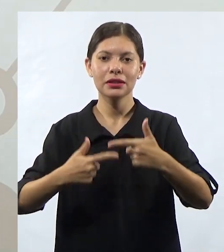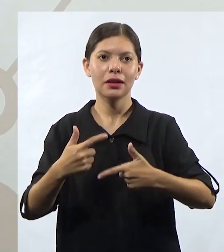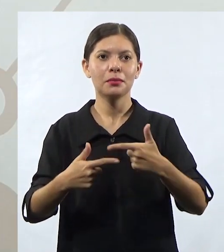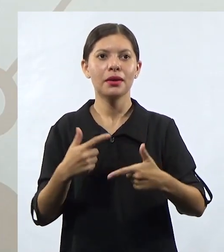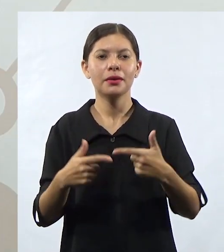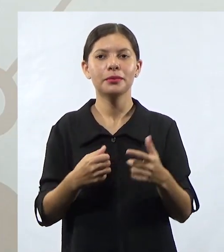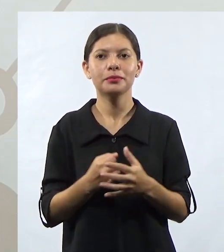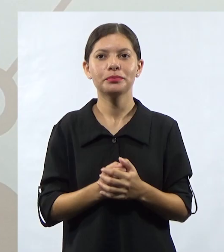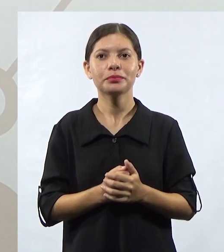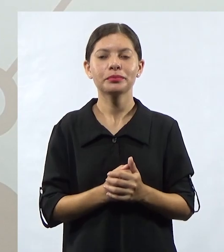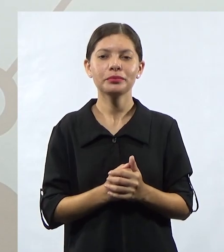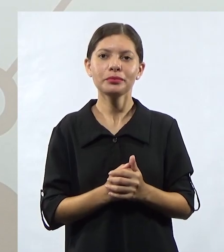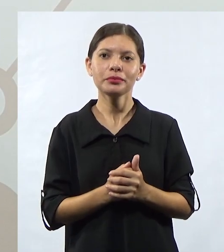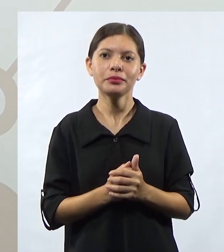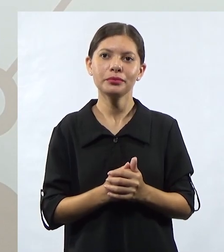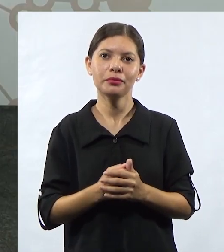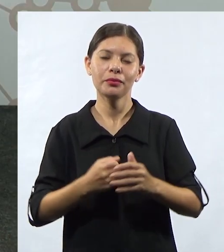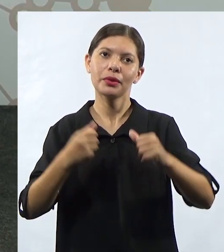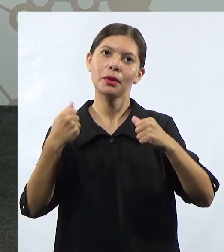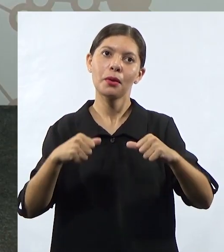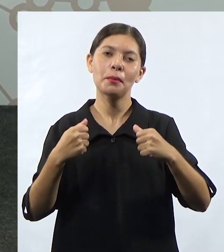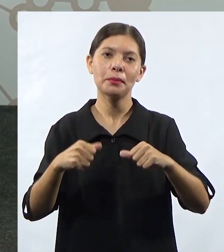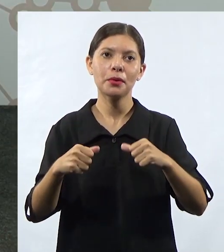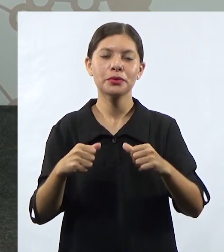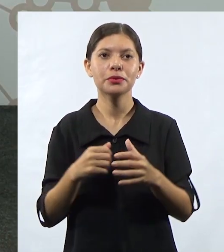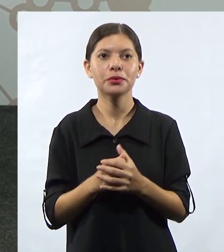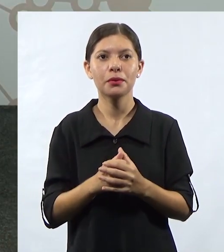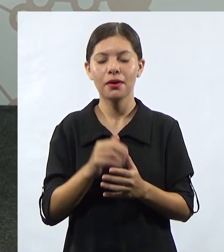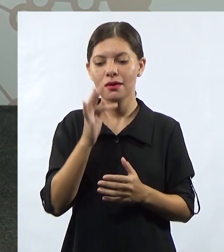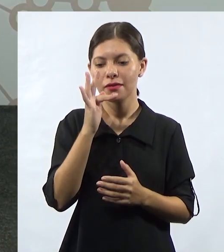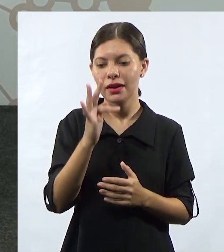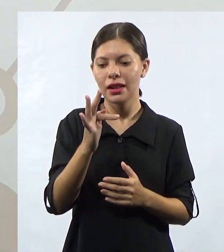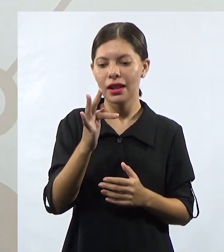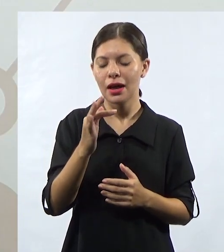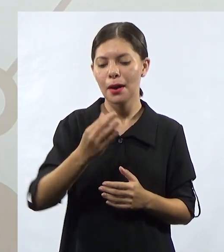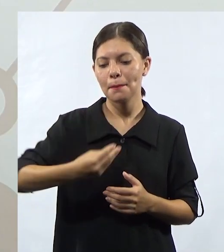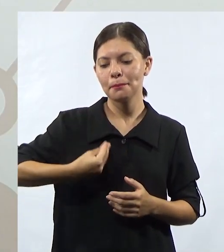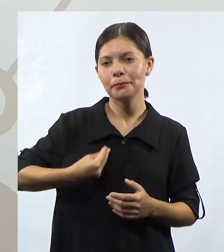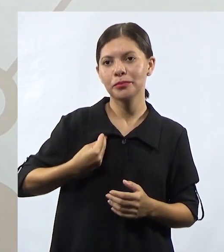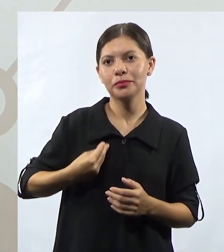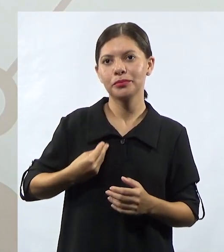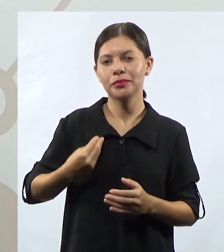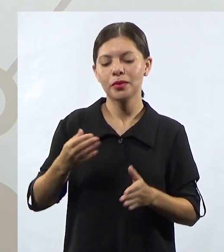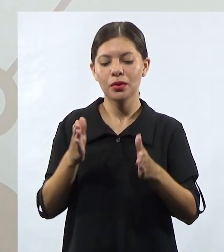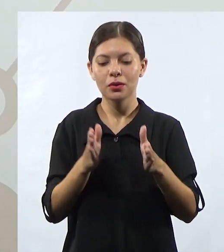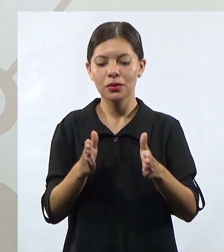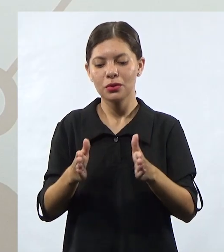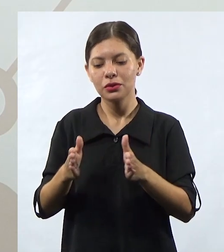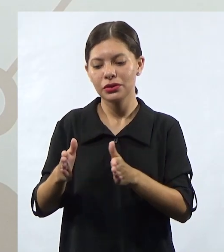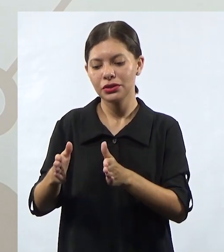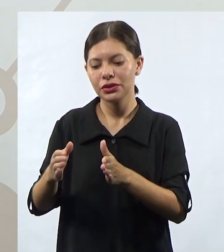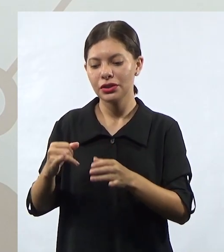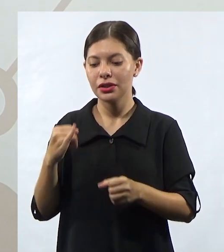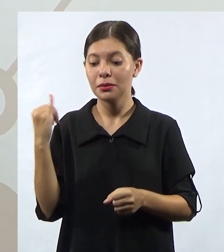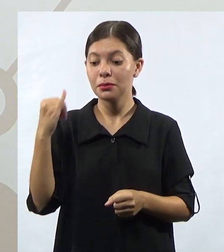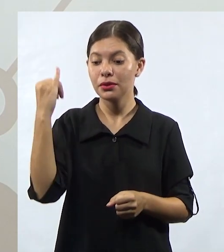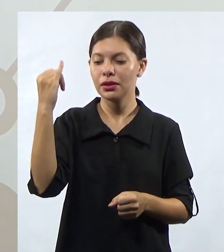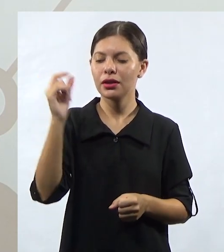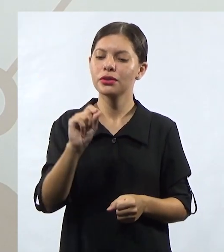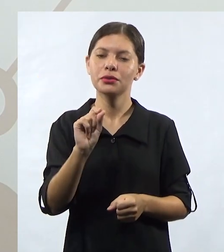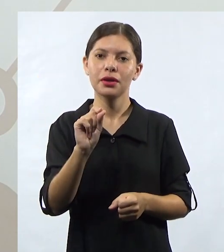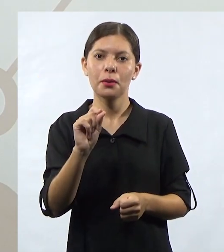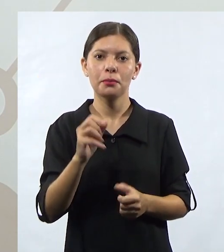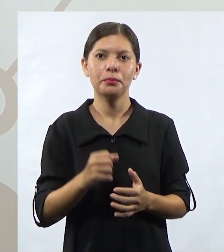contar até a minha história de vida, né, professora? Posso Sim. fazer ali a minha cronologia, os pontos importantes. Isso